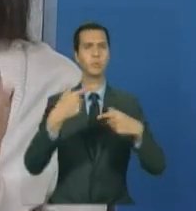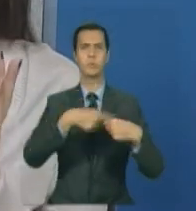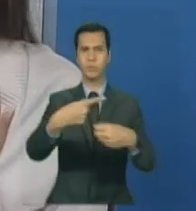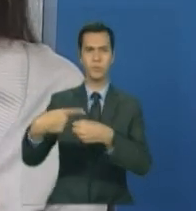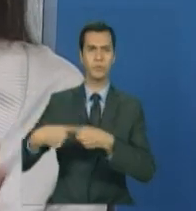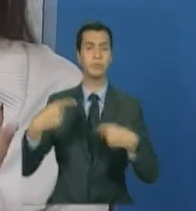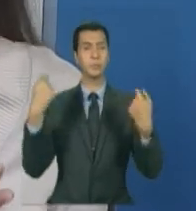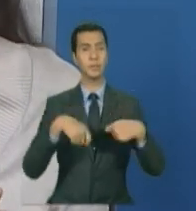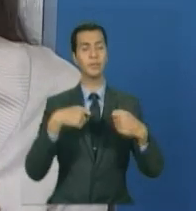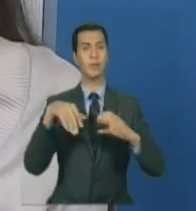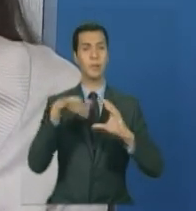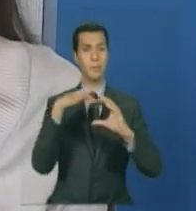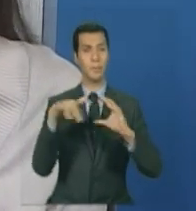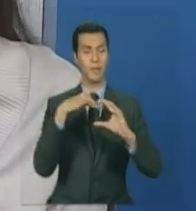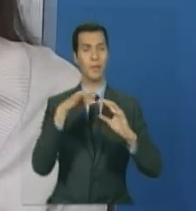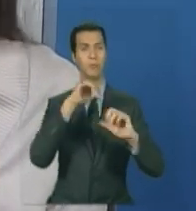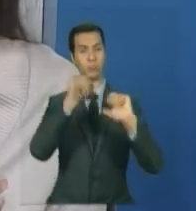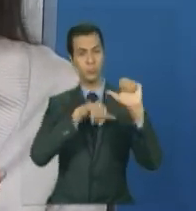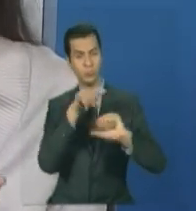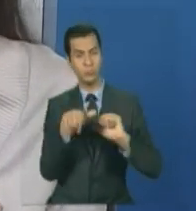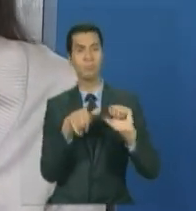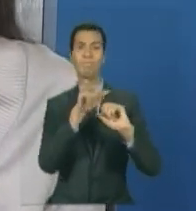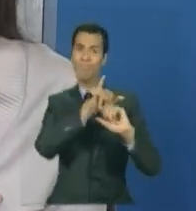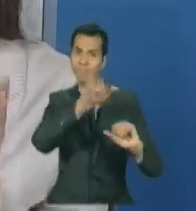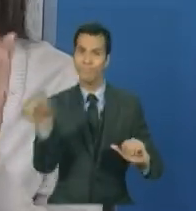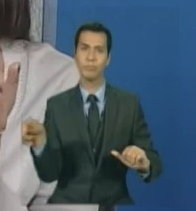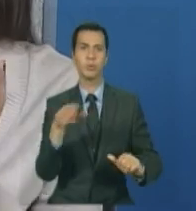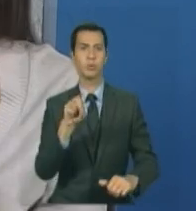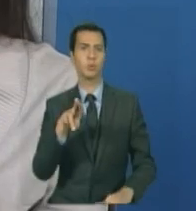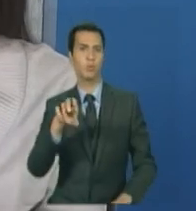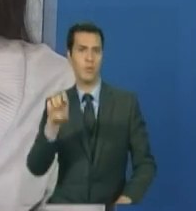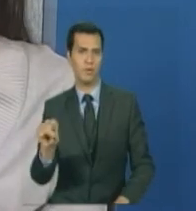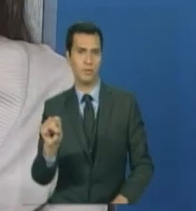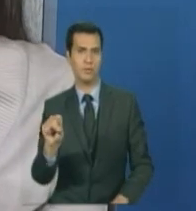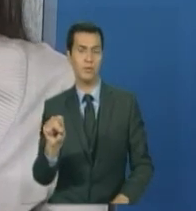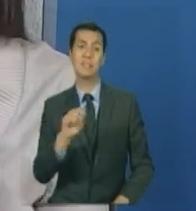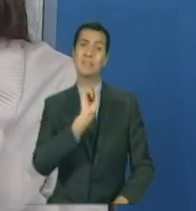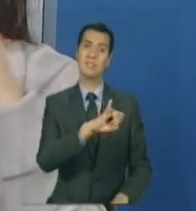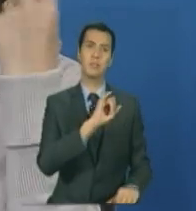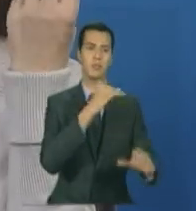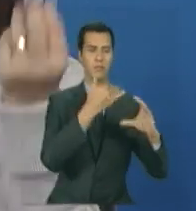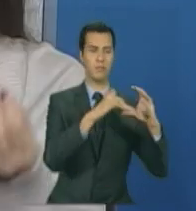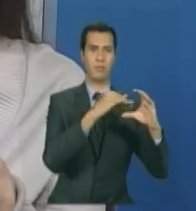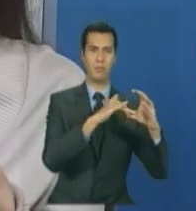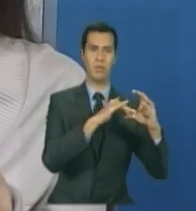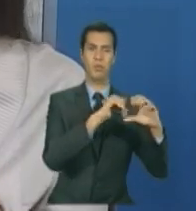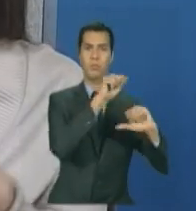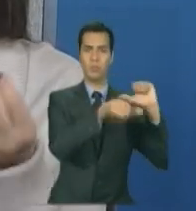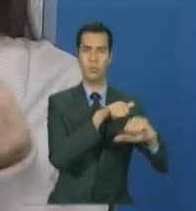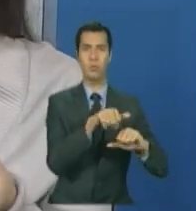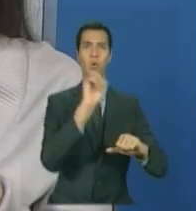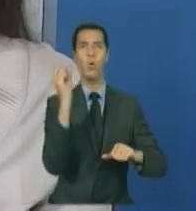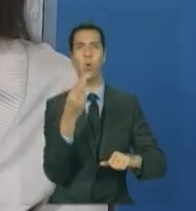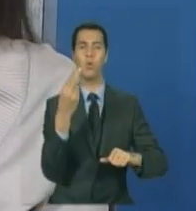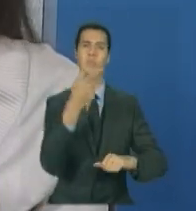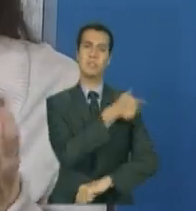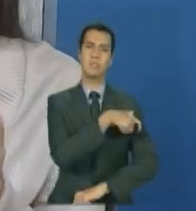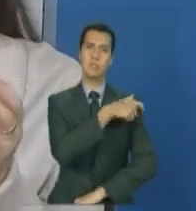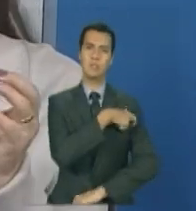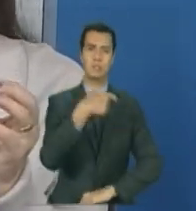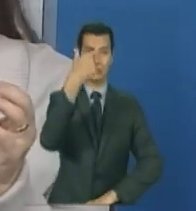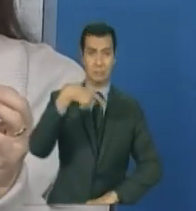suas informando sobre a atualização. É muito importante. Se eles alteram um e-mail ou alterou o gestor, sempre